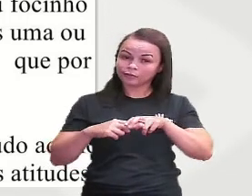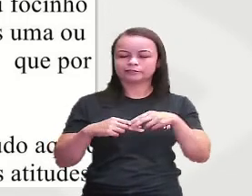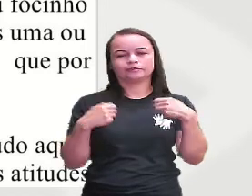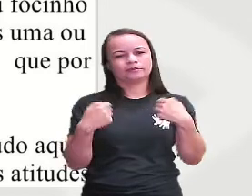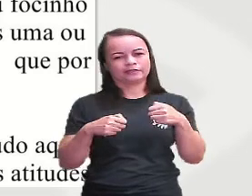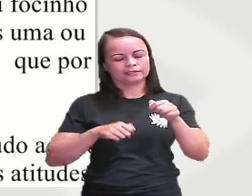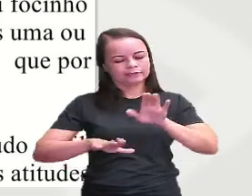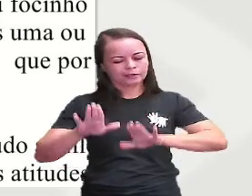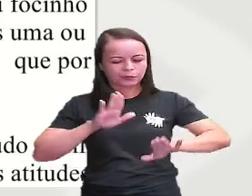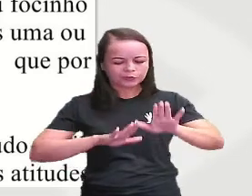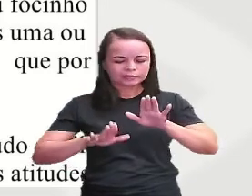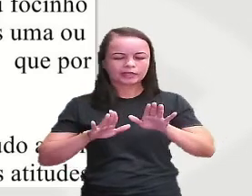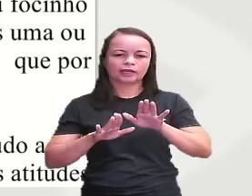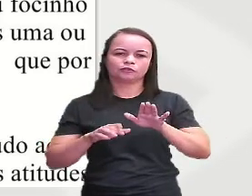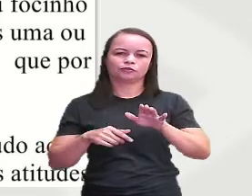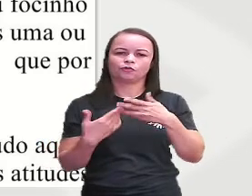nossas